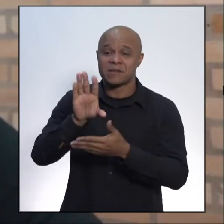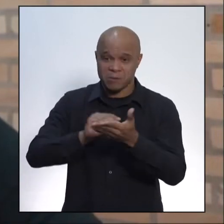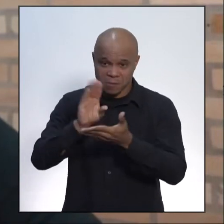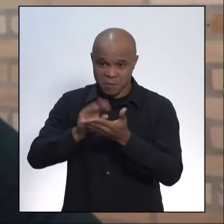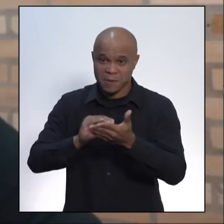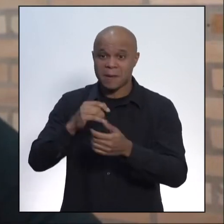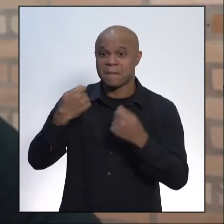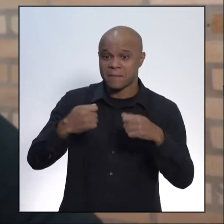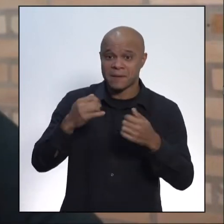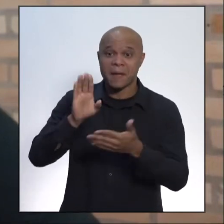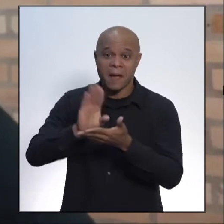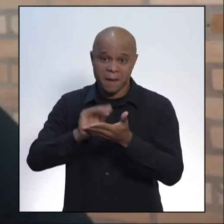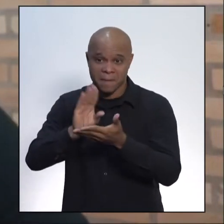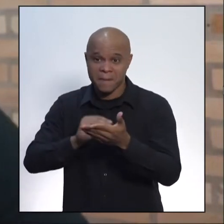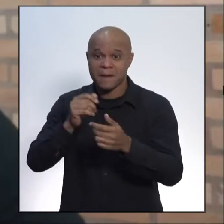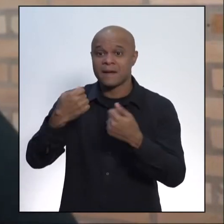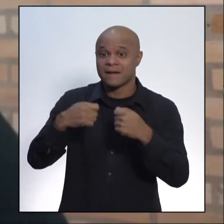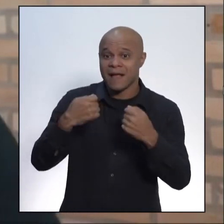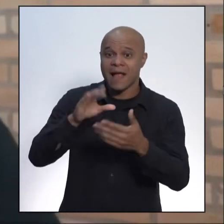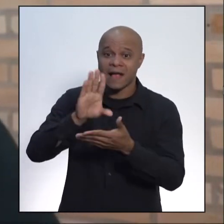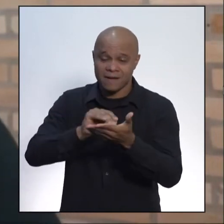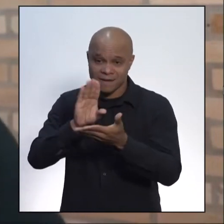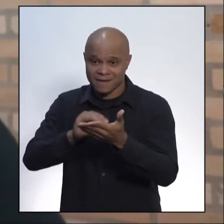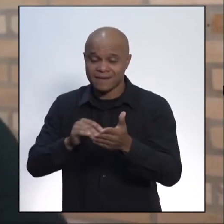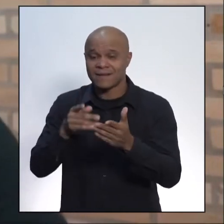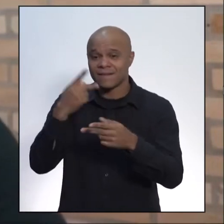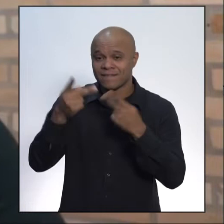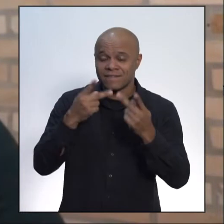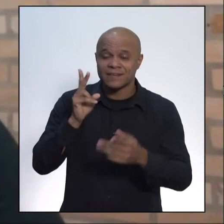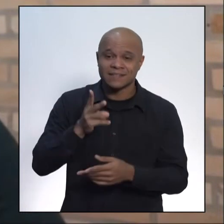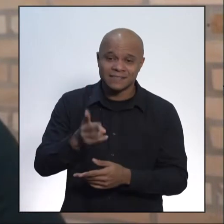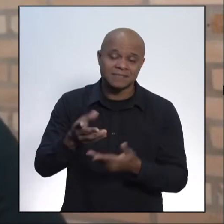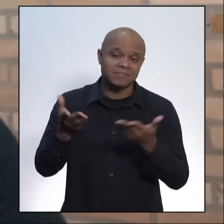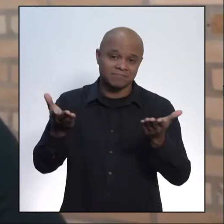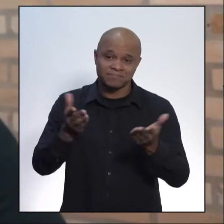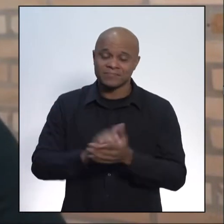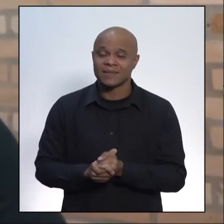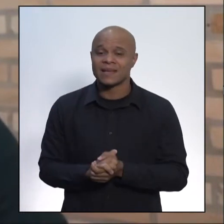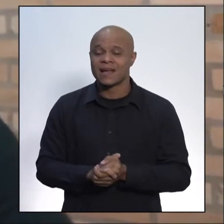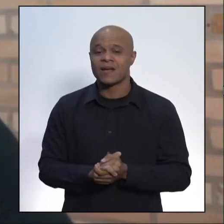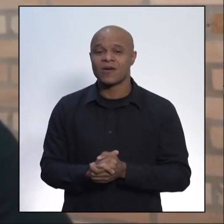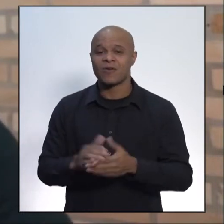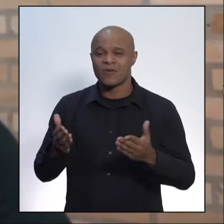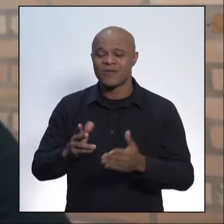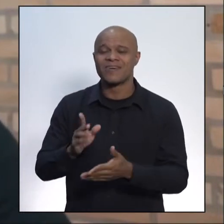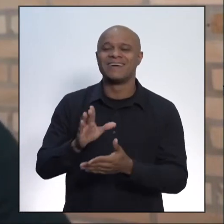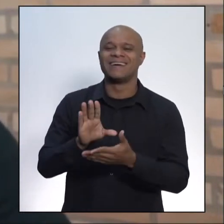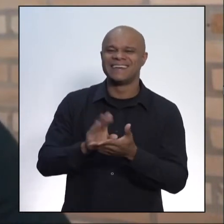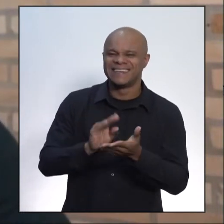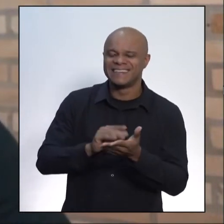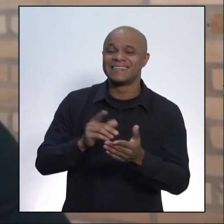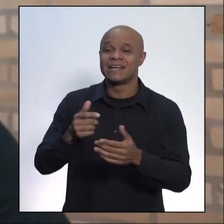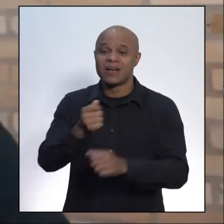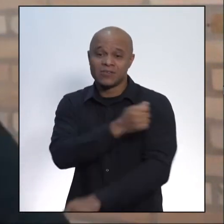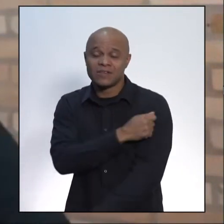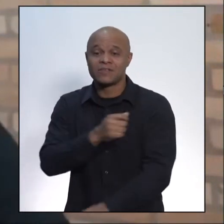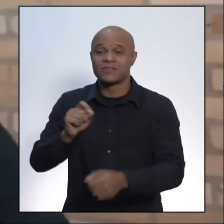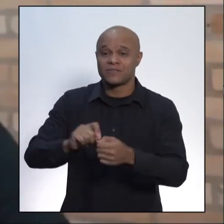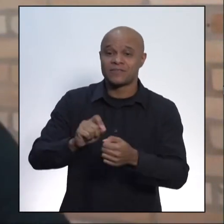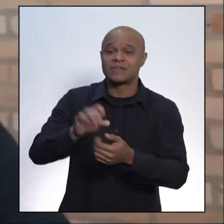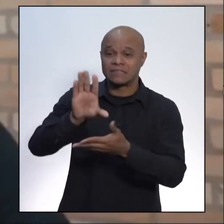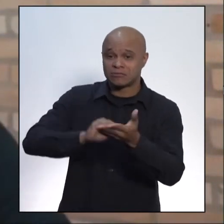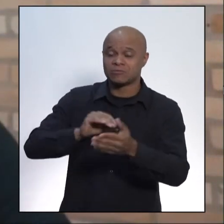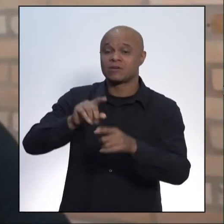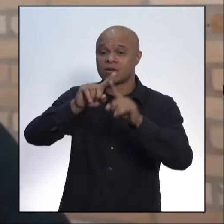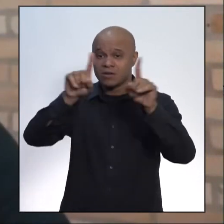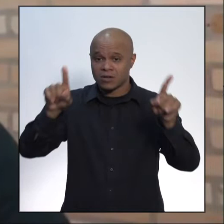exaustiva para o professor. Até porque, infelizmente, ainda no Brasil, muitas realidades, os alunos passam a maior parte do tempo fazendo cópias da